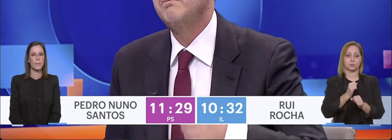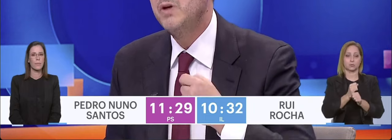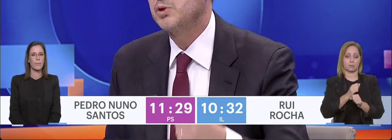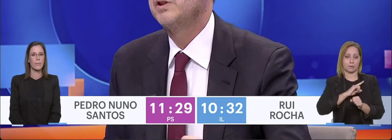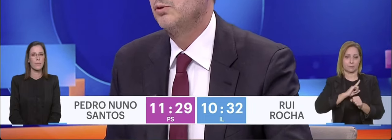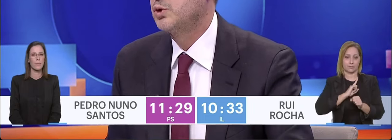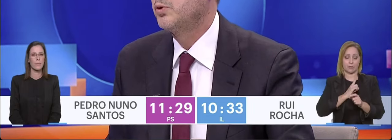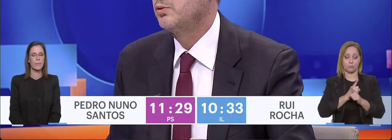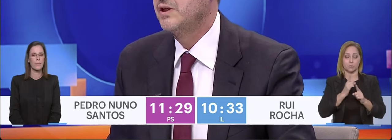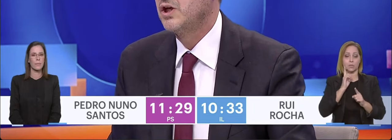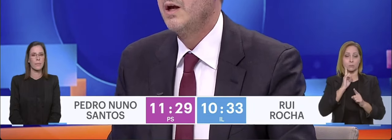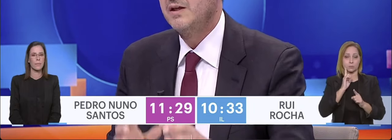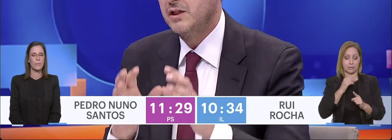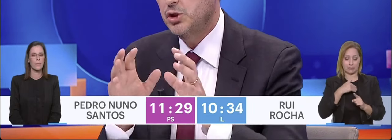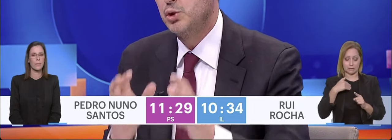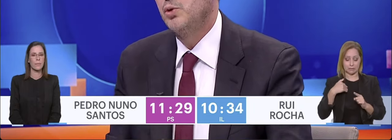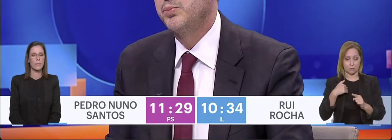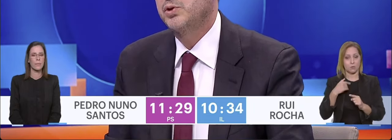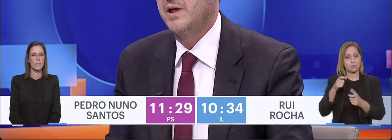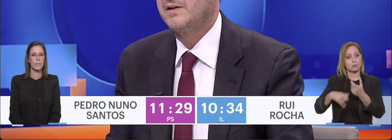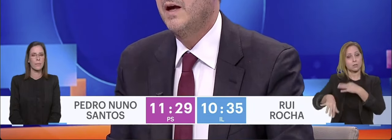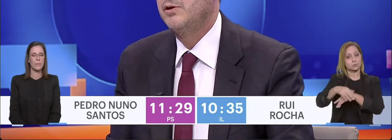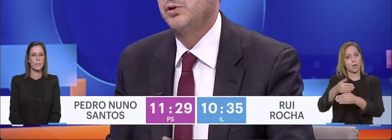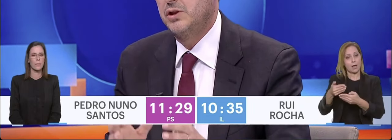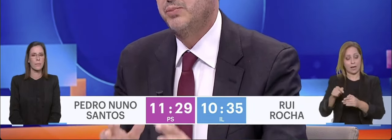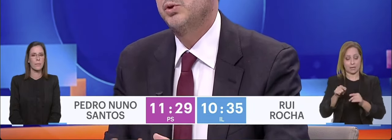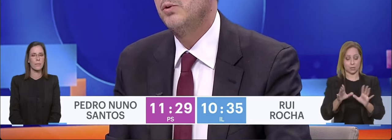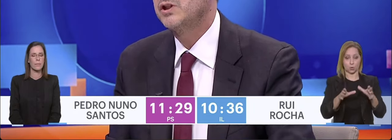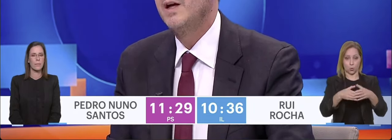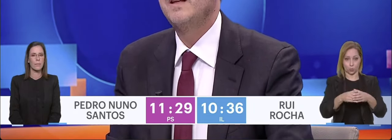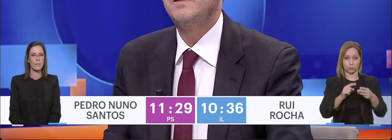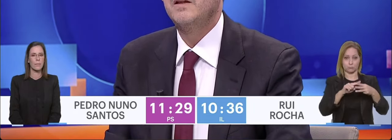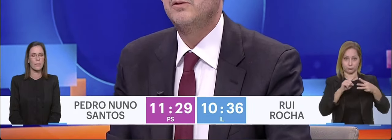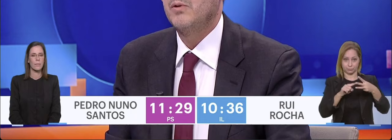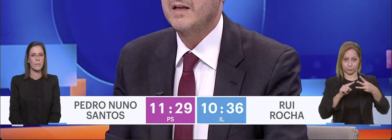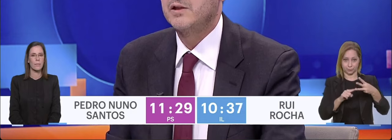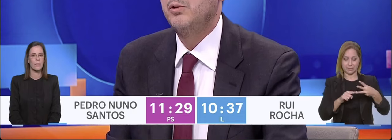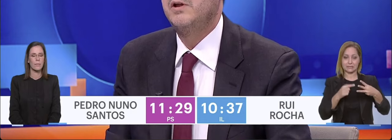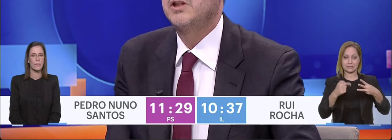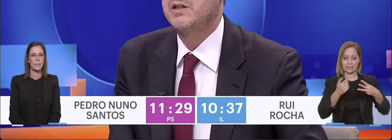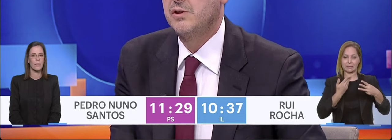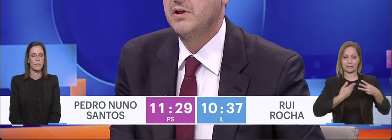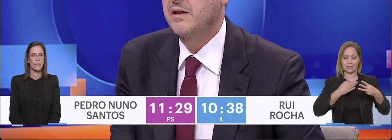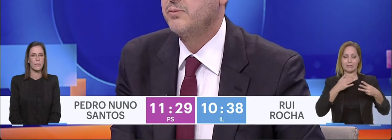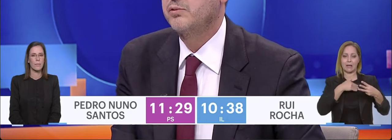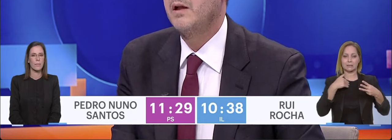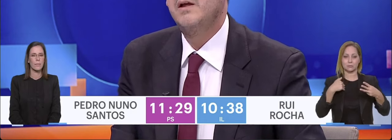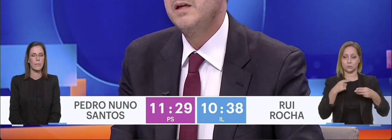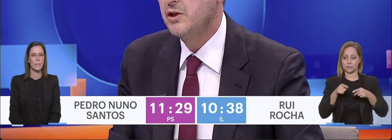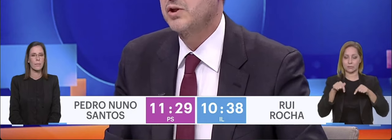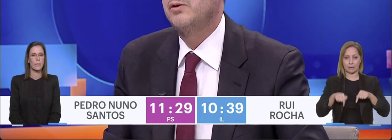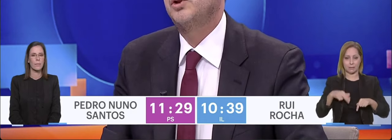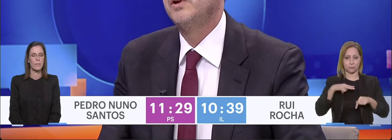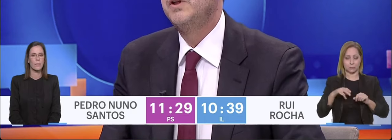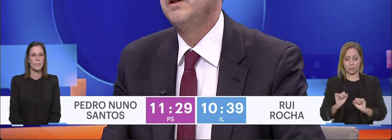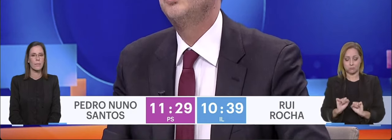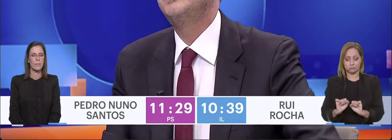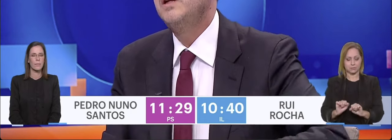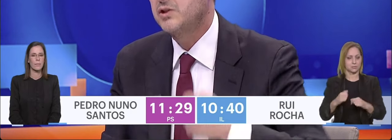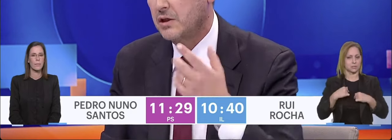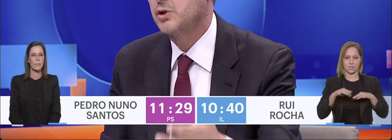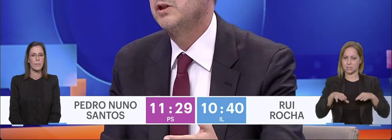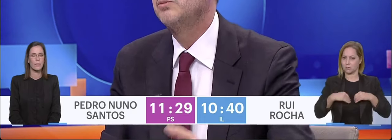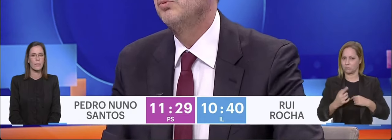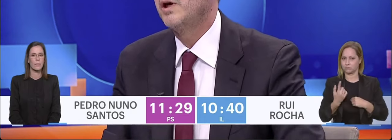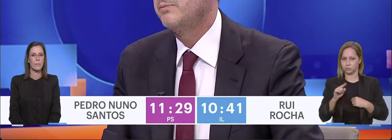é importante é mesmo a saúde dos Portugueses e estes grupos etários e pessoas têm direito à saúde que lhes tem sido negado em Portugal e isso é que nós não admitimos